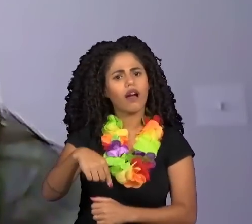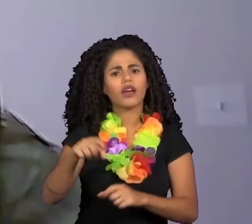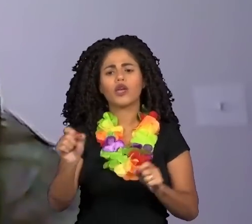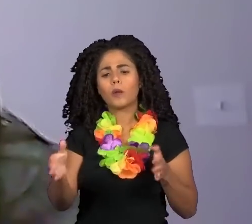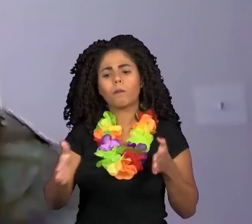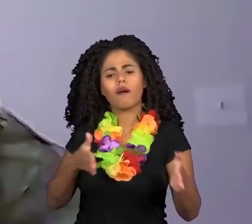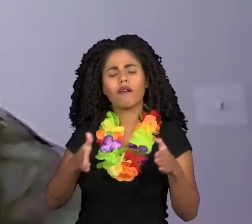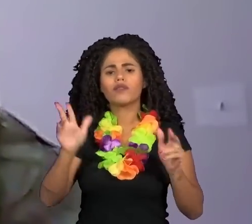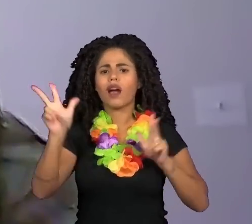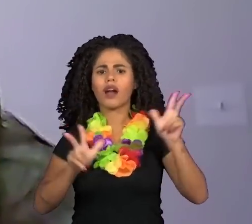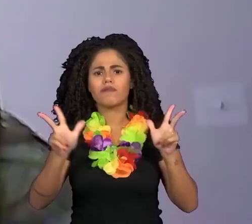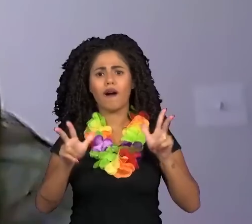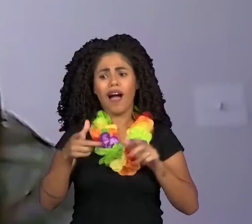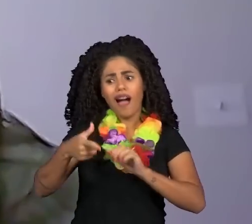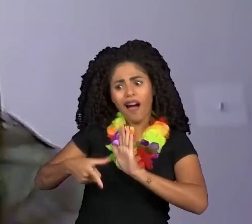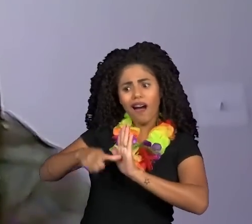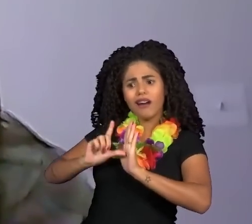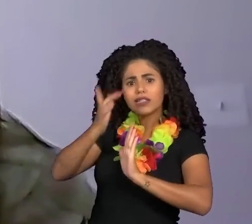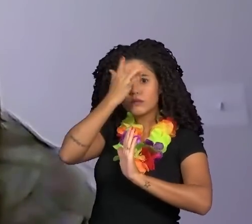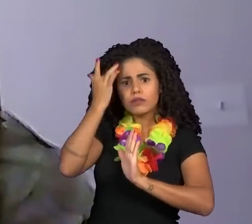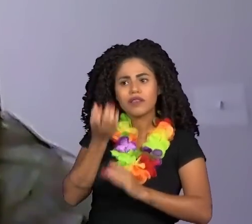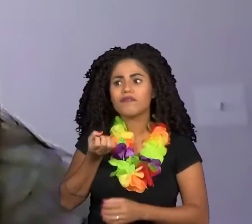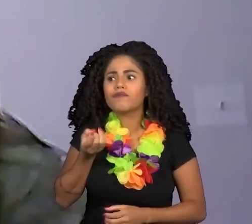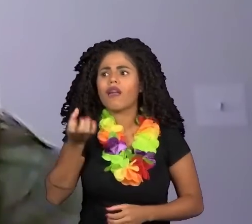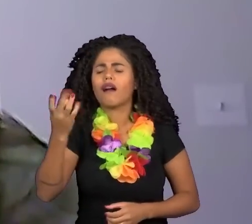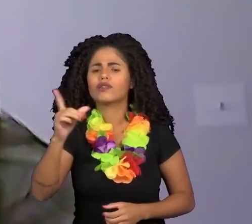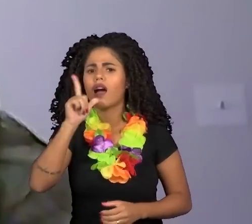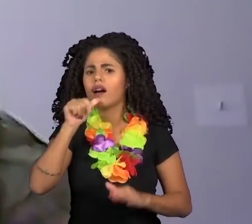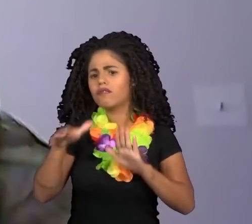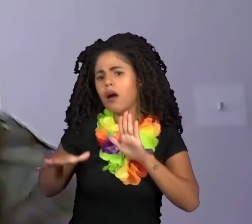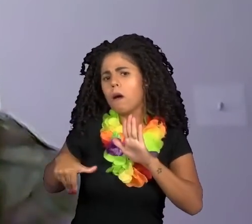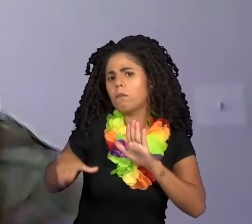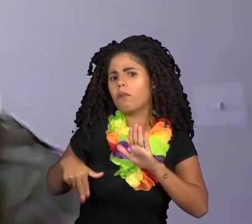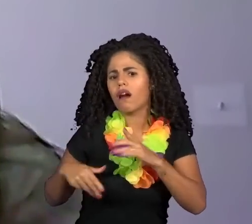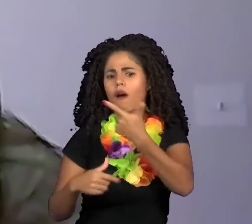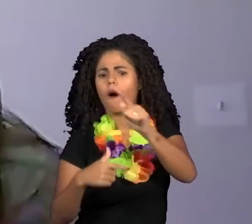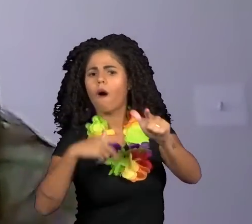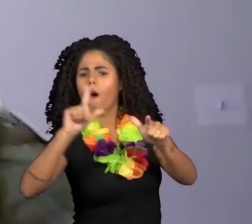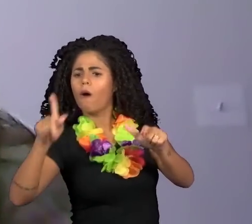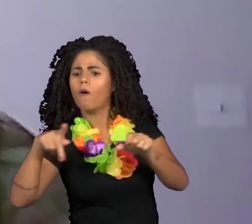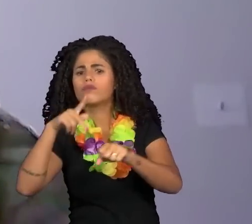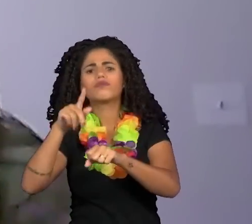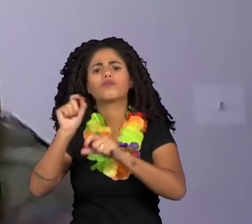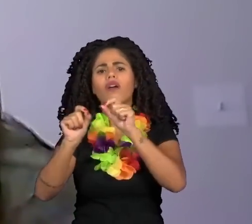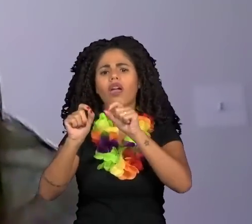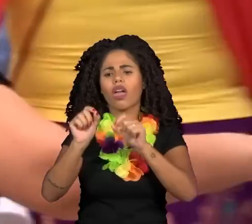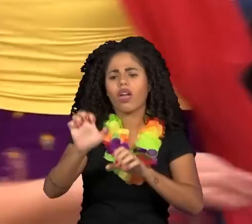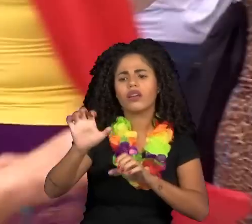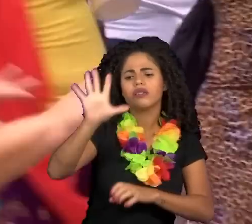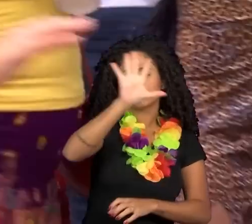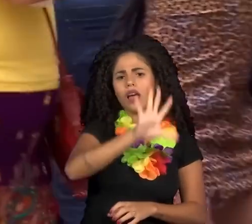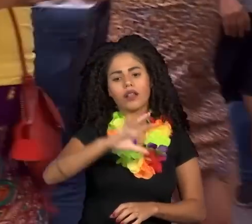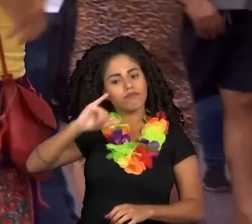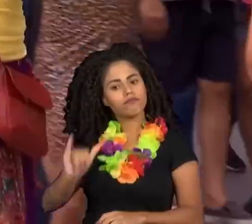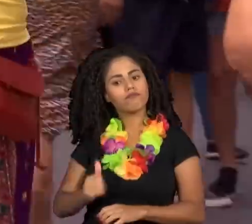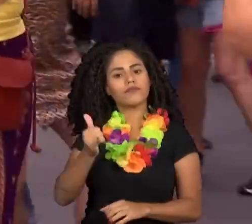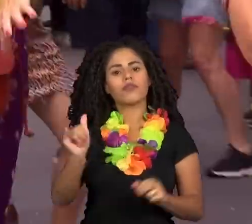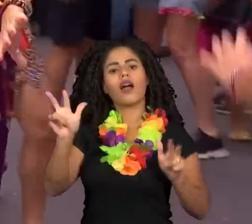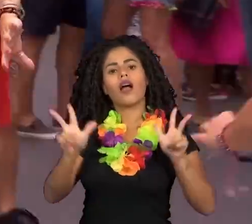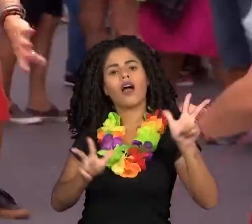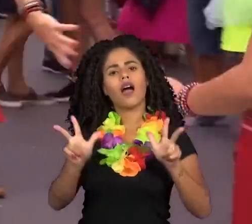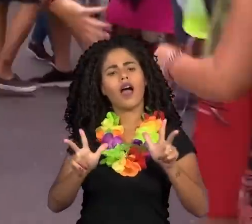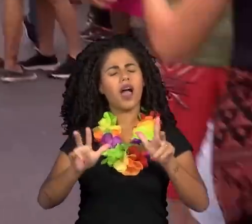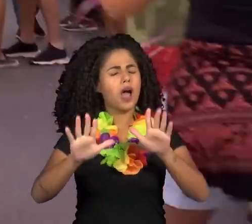Antes todo mundo viajava, ou ia para a praia, para o interior ou para outros estados para curtir o carnaval. O carnaval